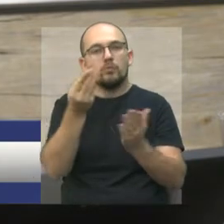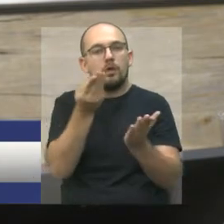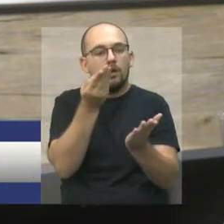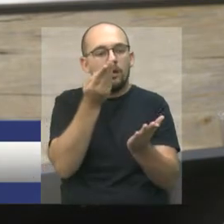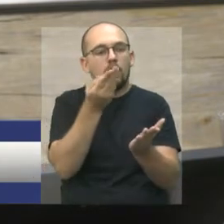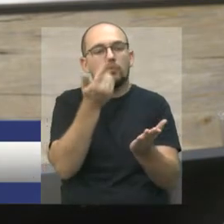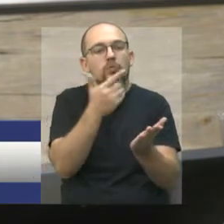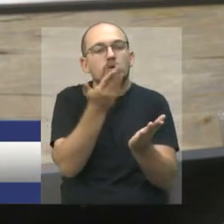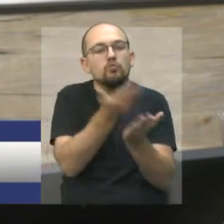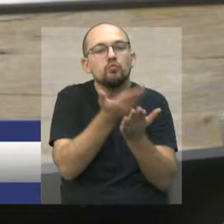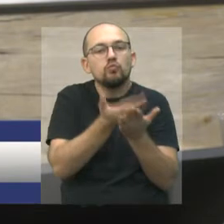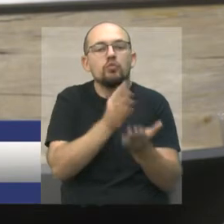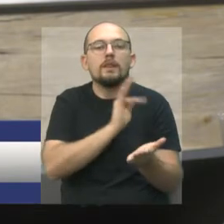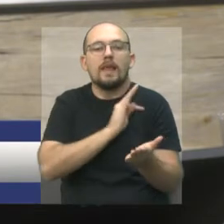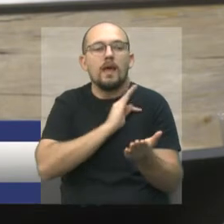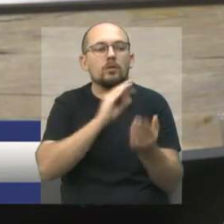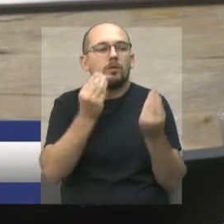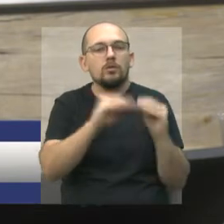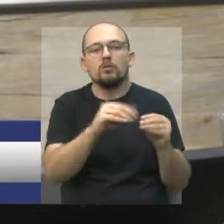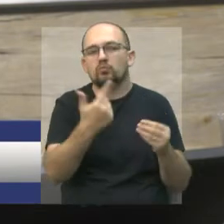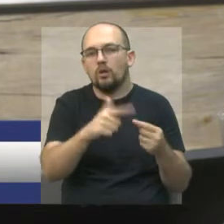técnico, porque está